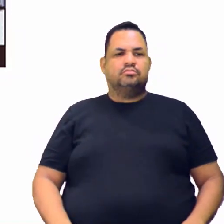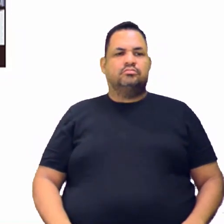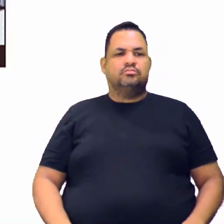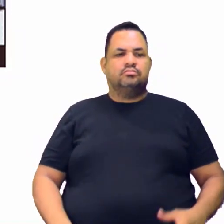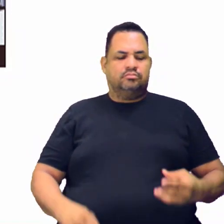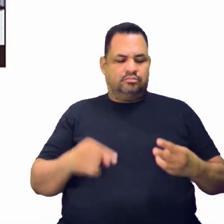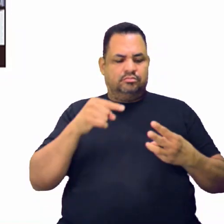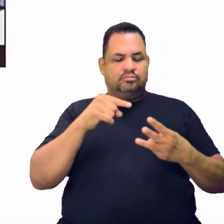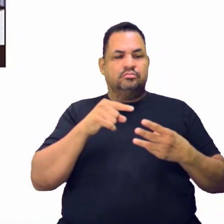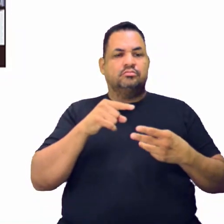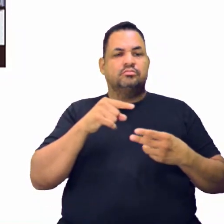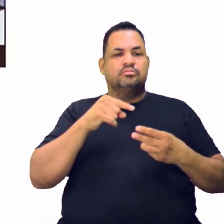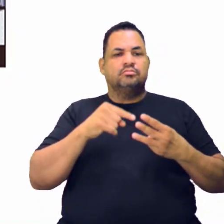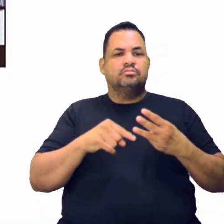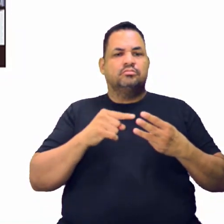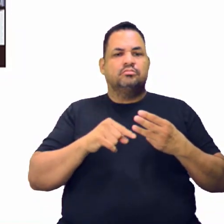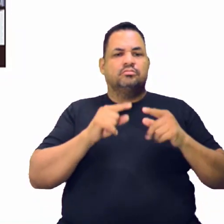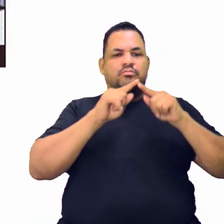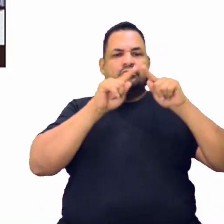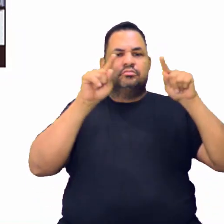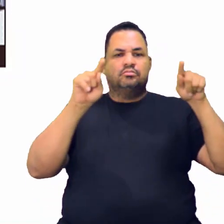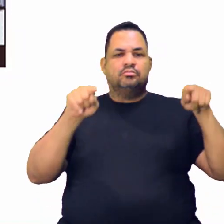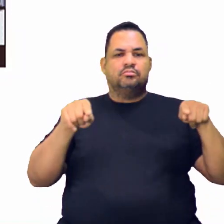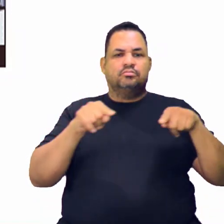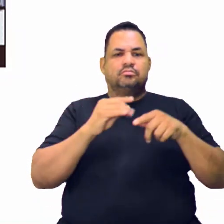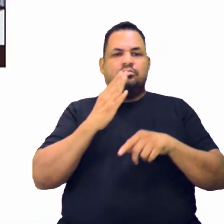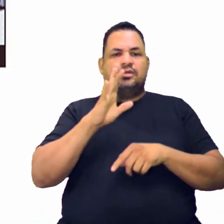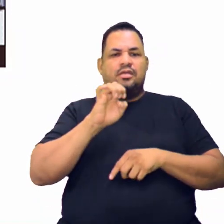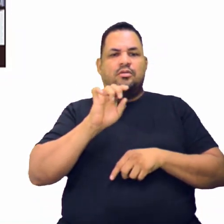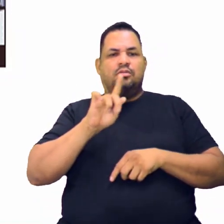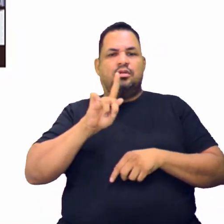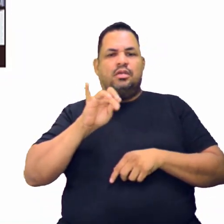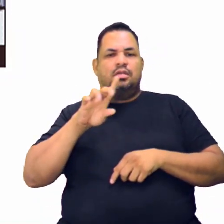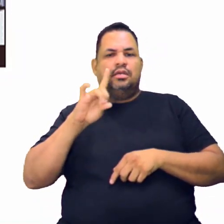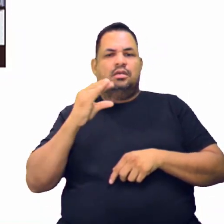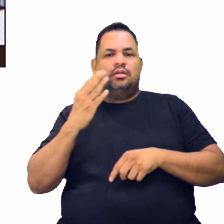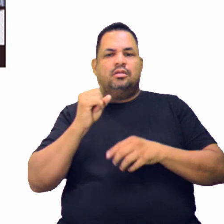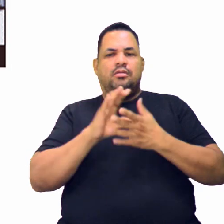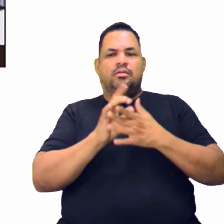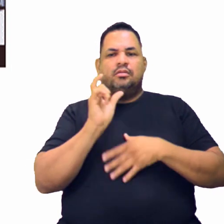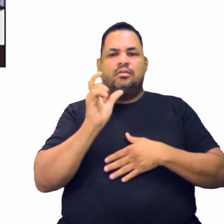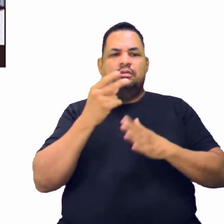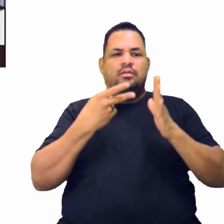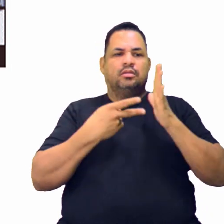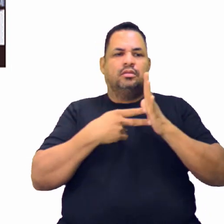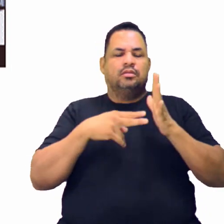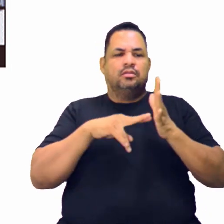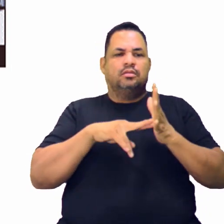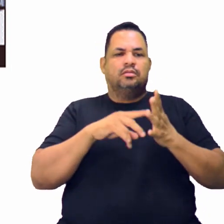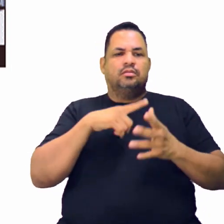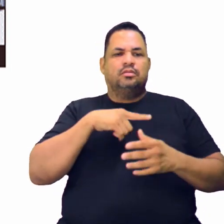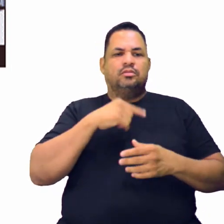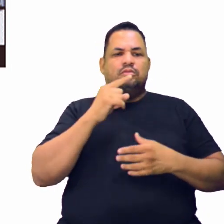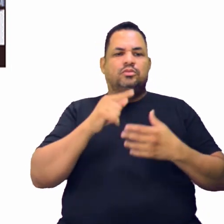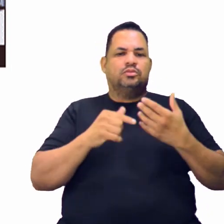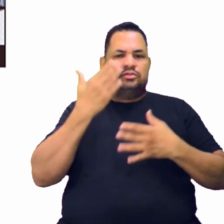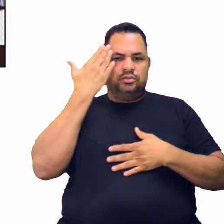3. Na tirinha de Caco Galhardo, a palavra sentido assume duas